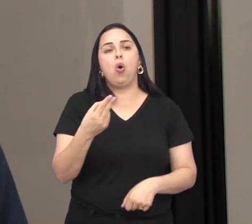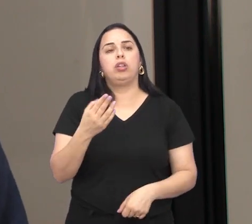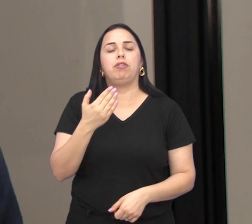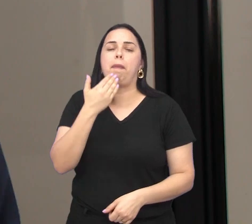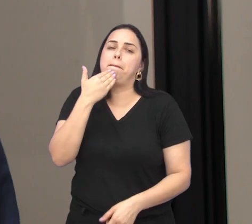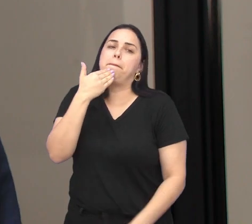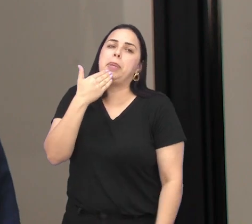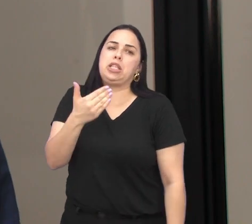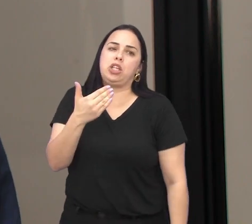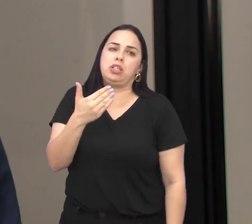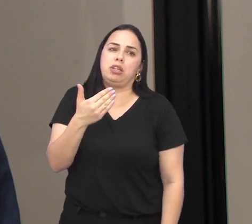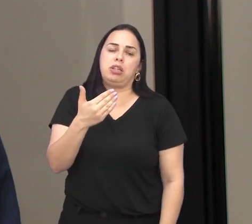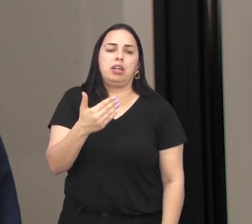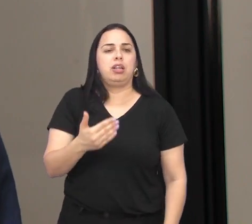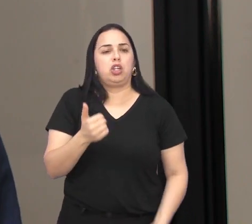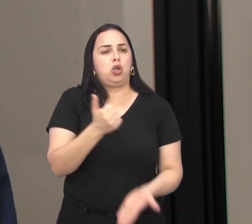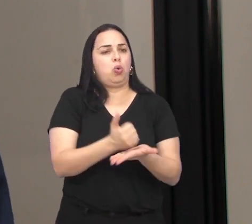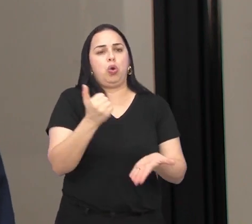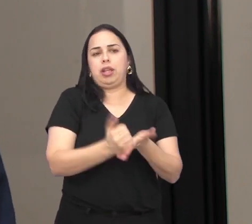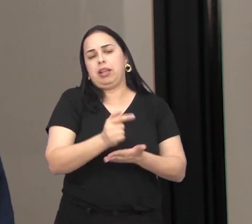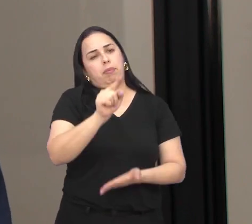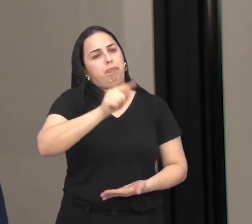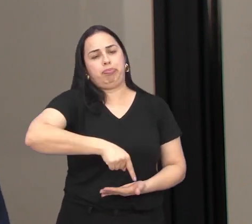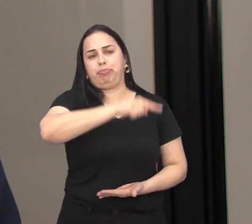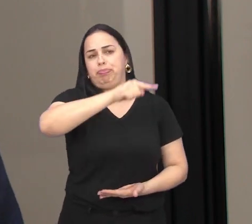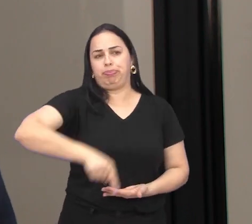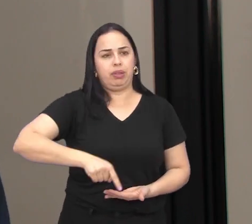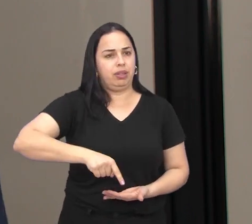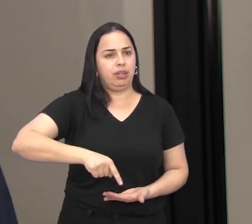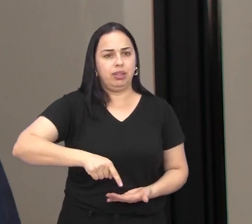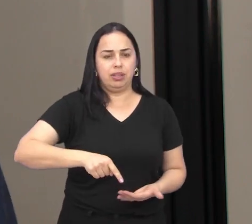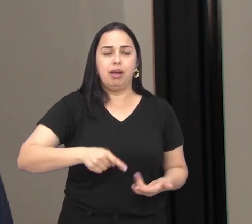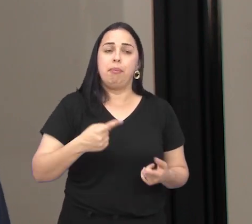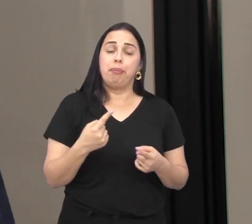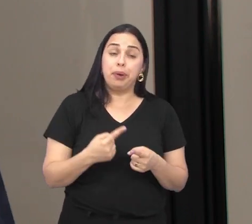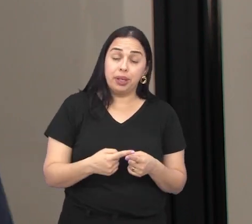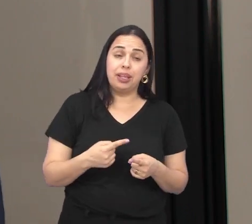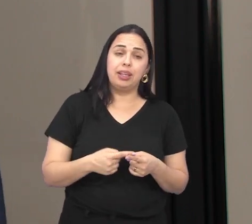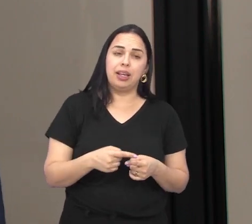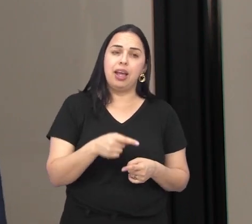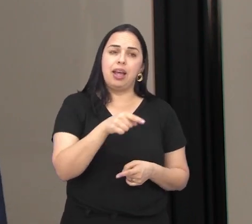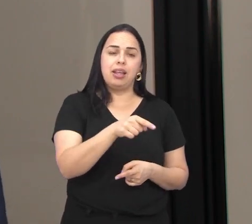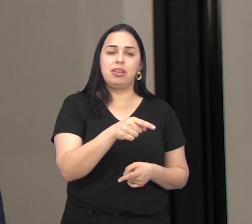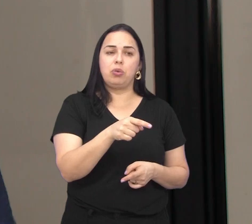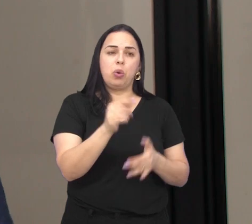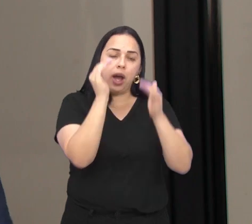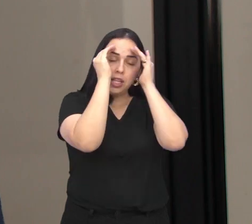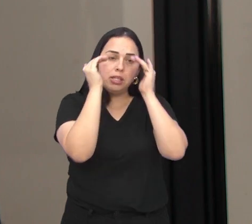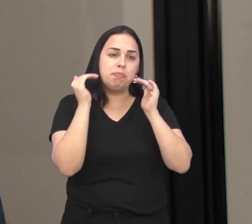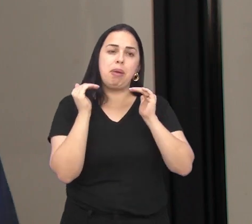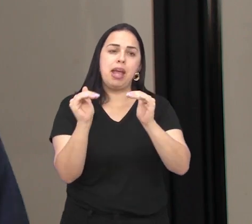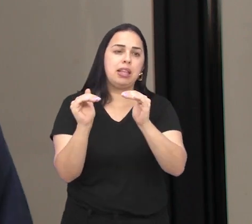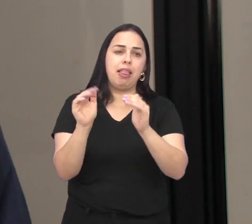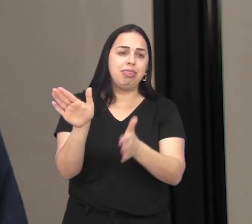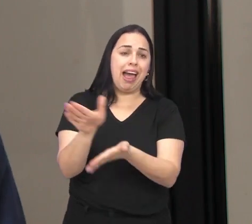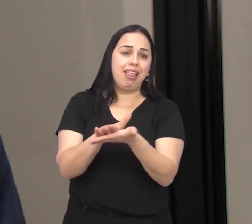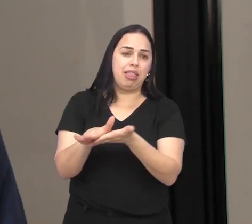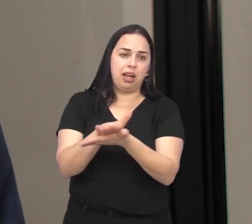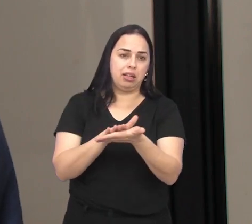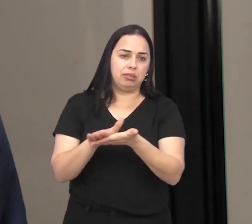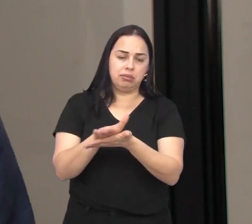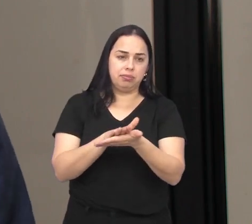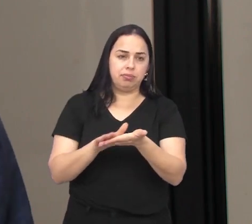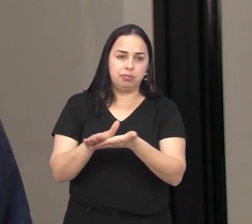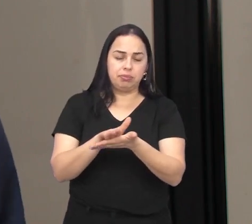então nós vamos pedir aí uma suspensão do contrato da Sabesp, porque eles estão desrespeitando a